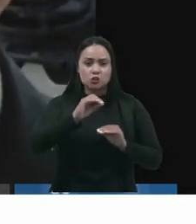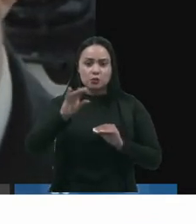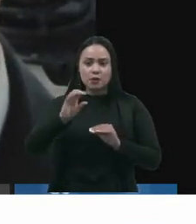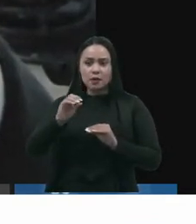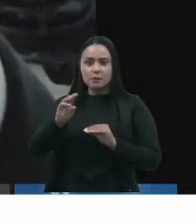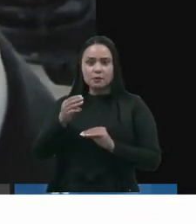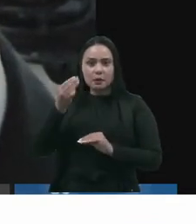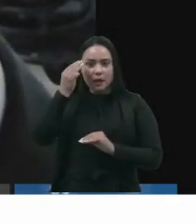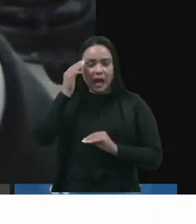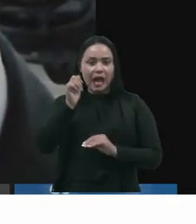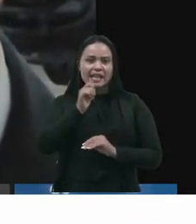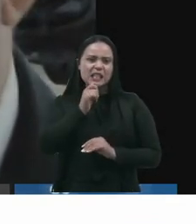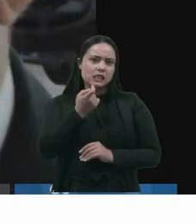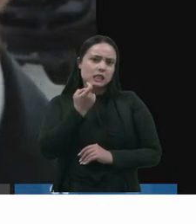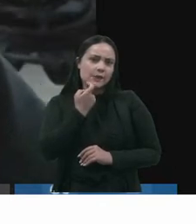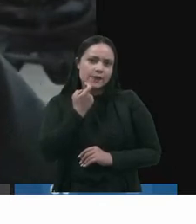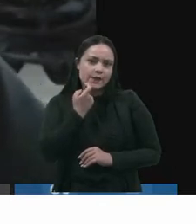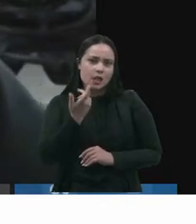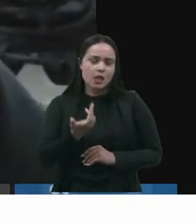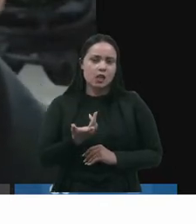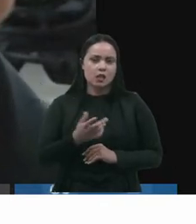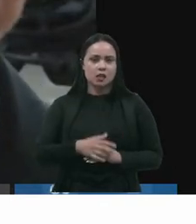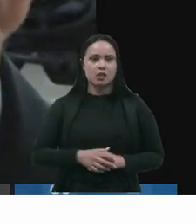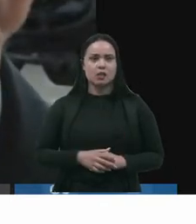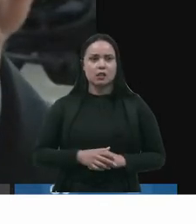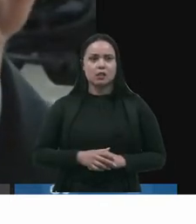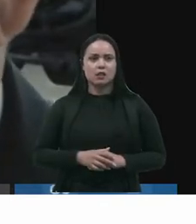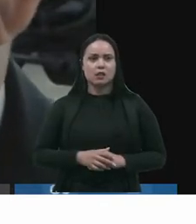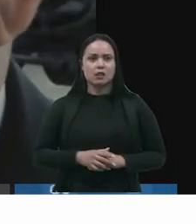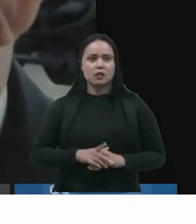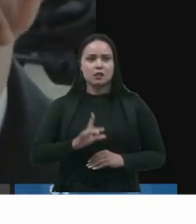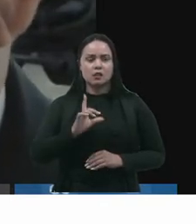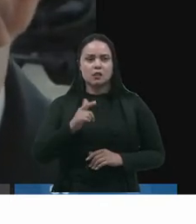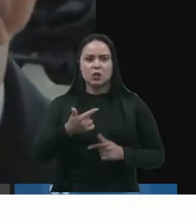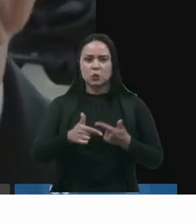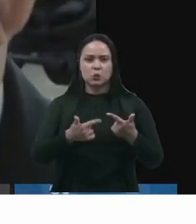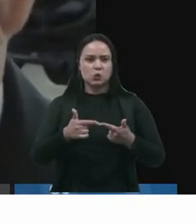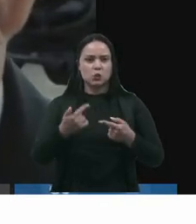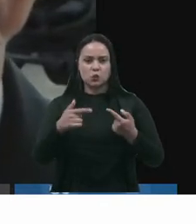memoriais ainda na sexta-feira, absoluto descabimento.